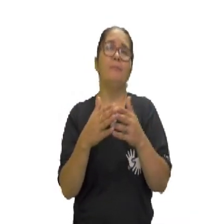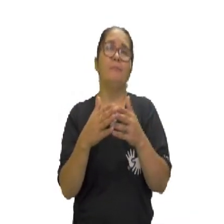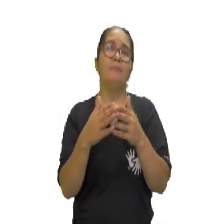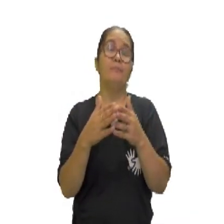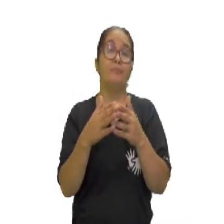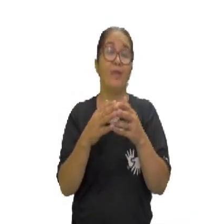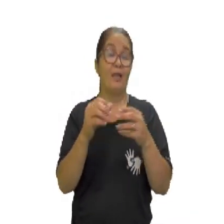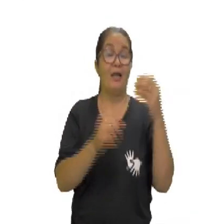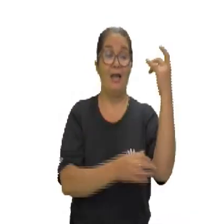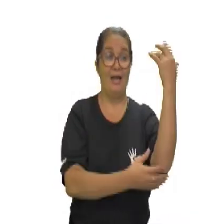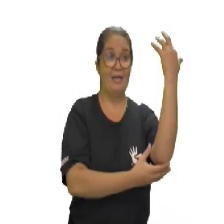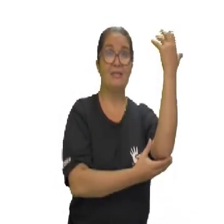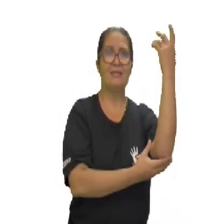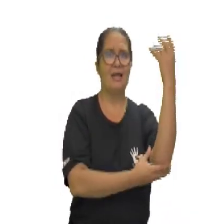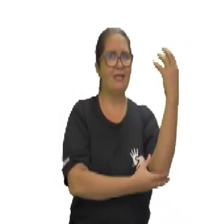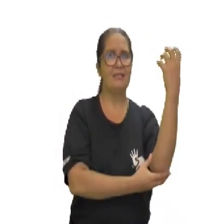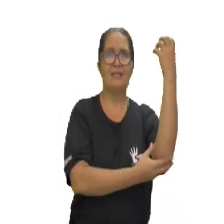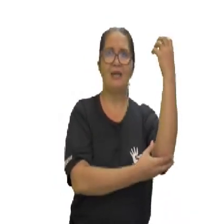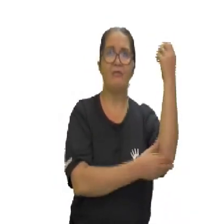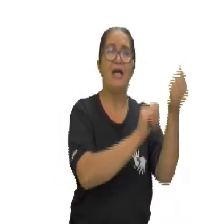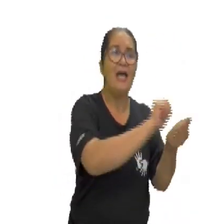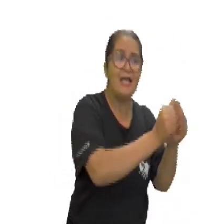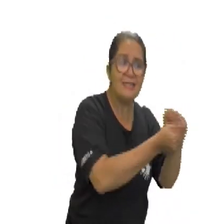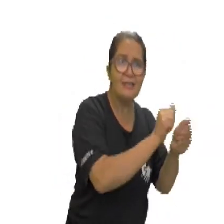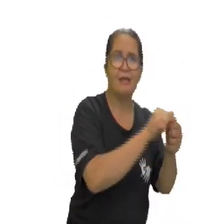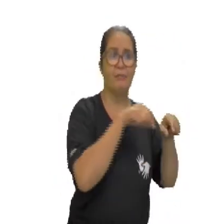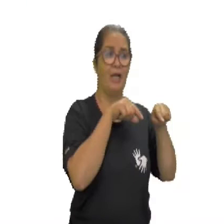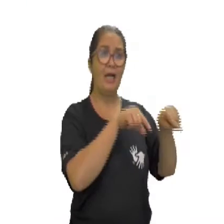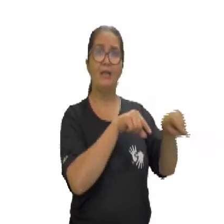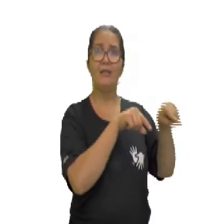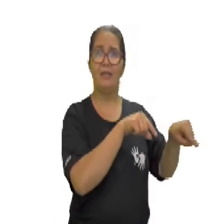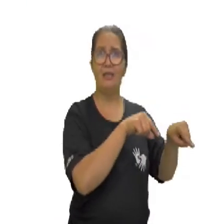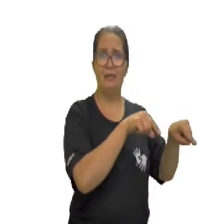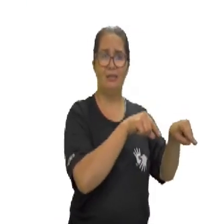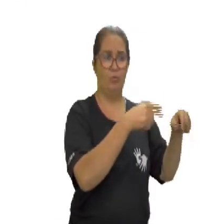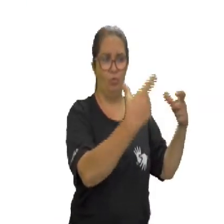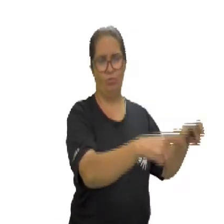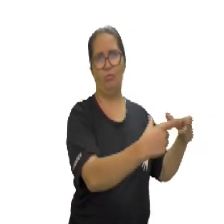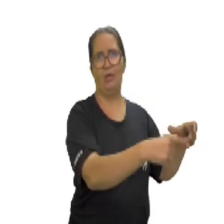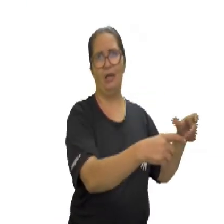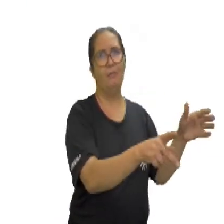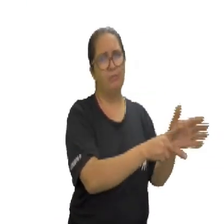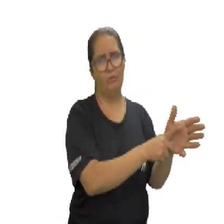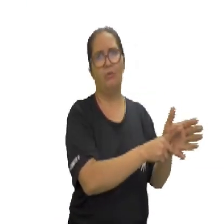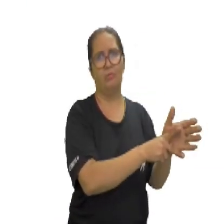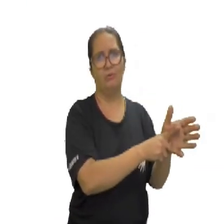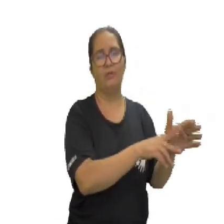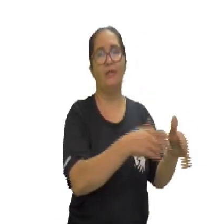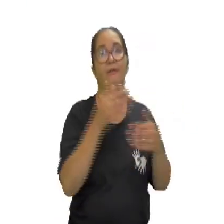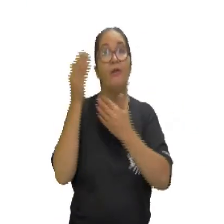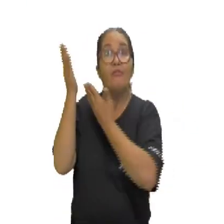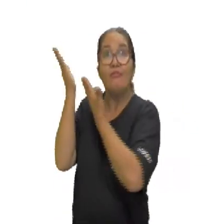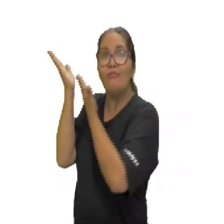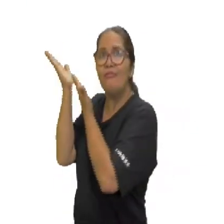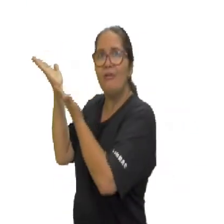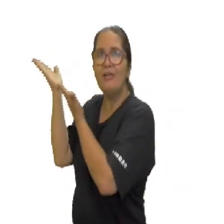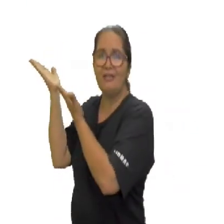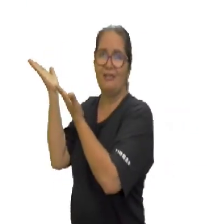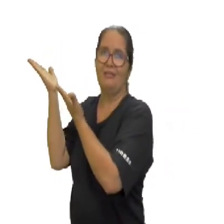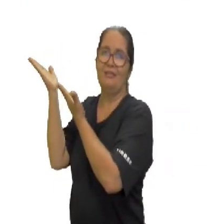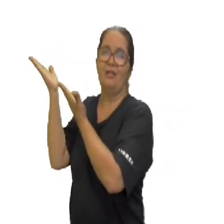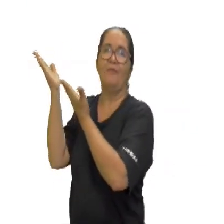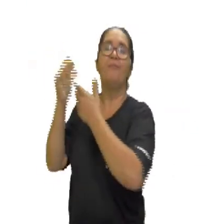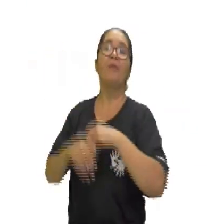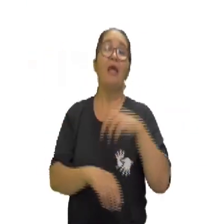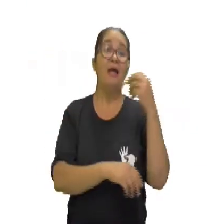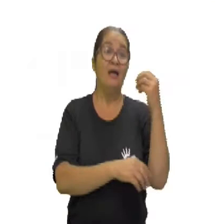As árvores ali, elas precisam se adaptar àquele ambiente. Então, olha só, a gente tem lá árvores de médio e pequeno